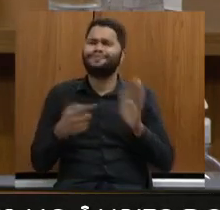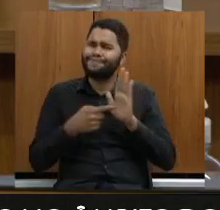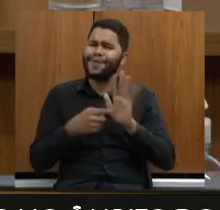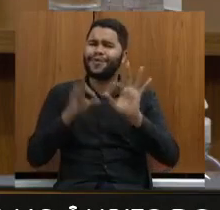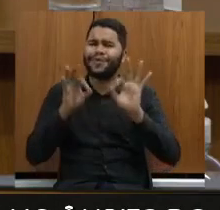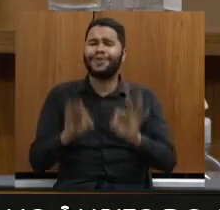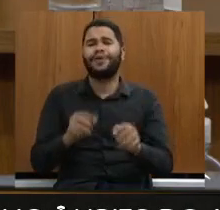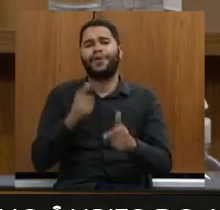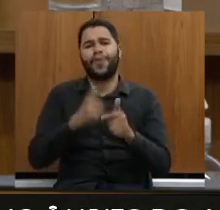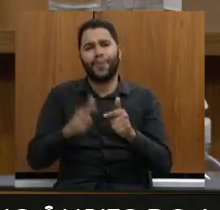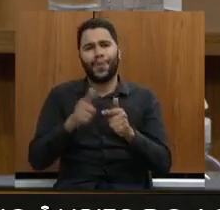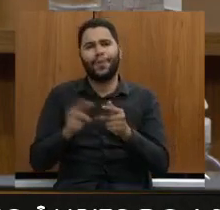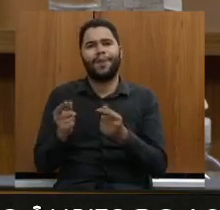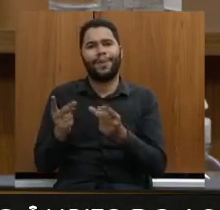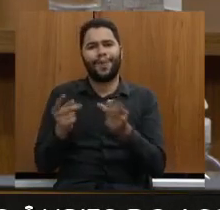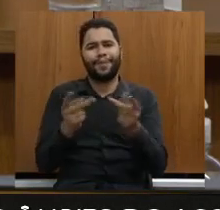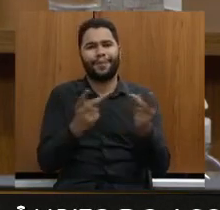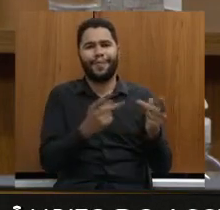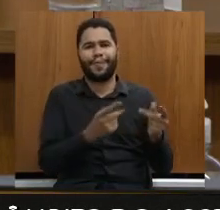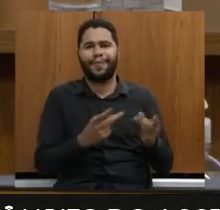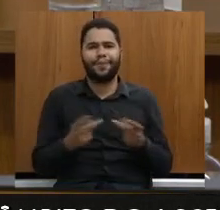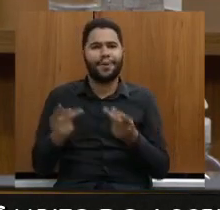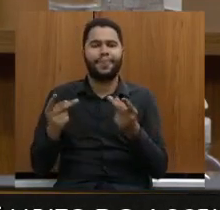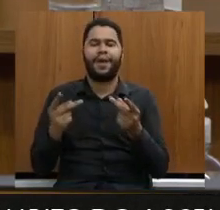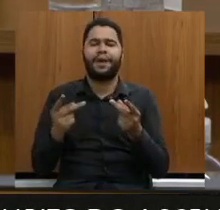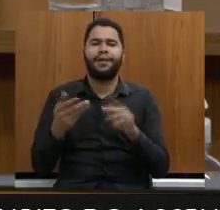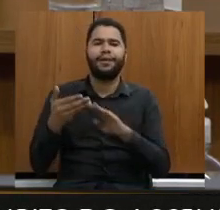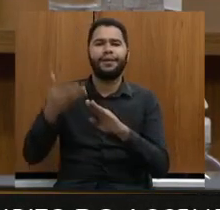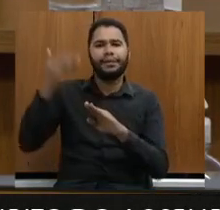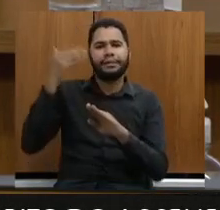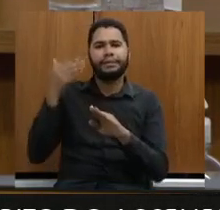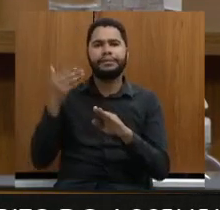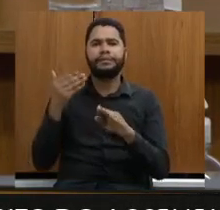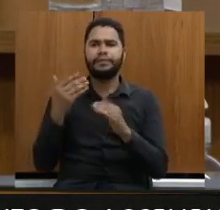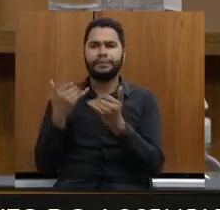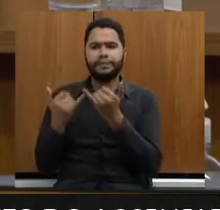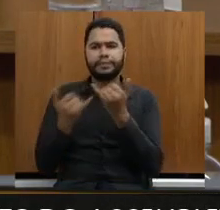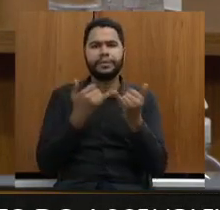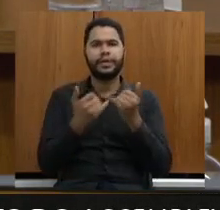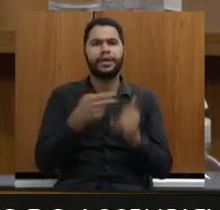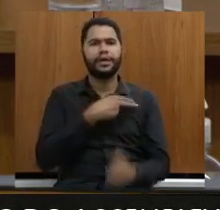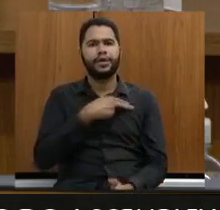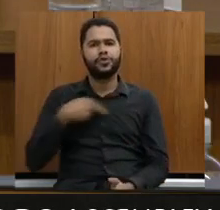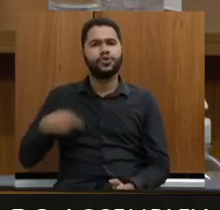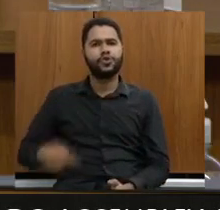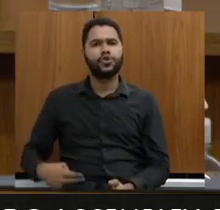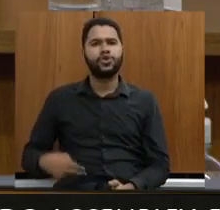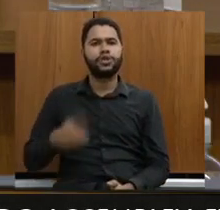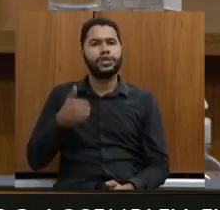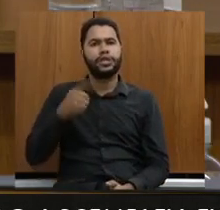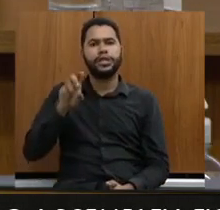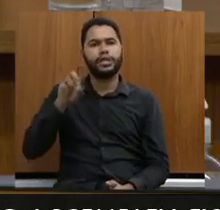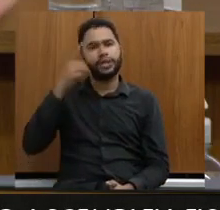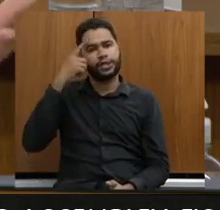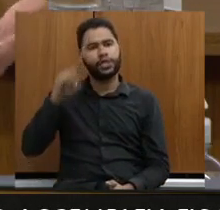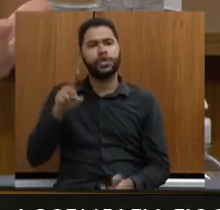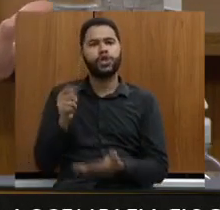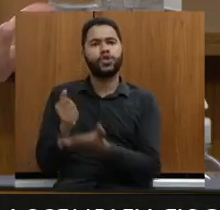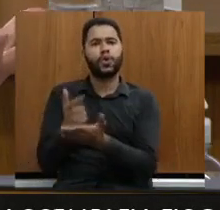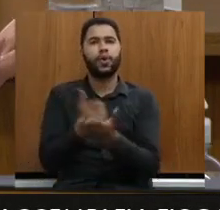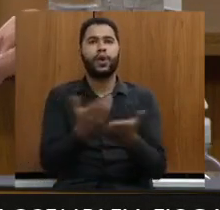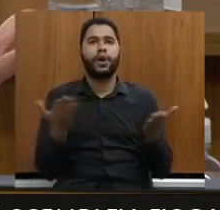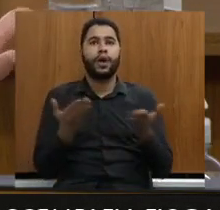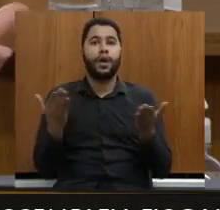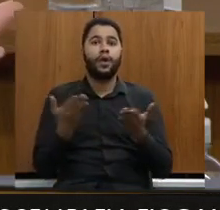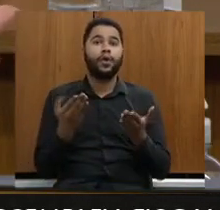claro que é um problema comercial Porque da outra vez que a gente teve casos similares a China voltou as cópias em e dessa vez estão